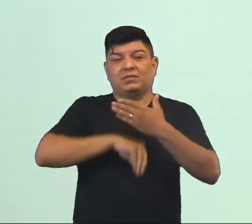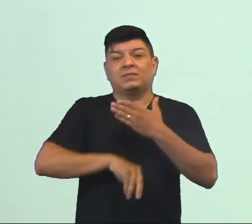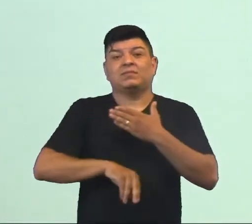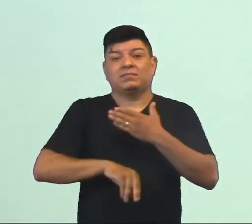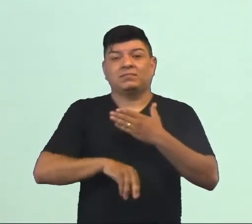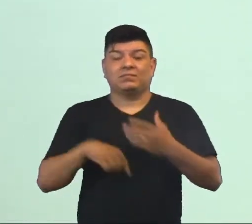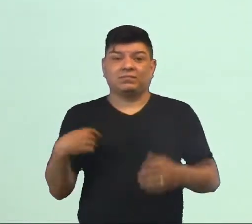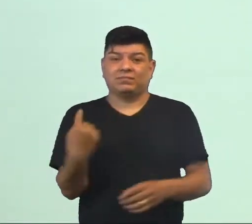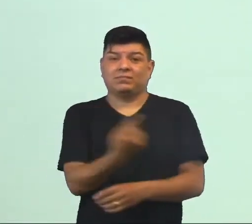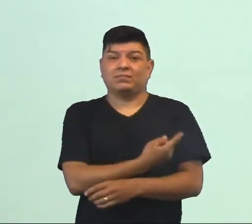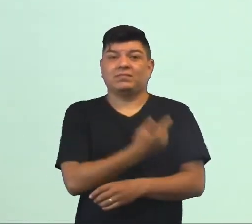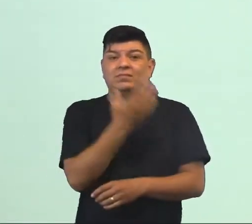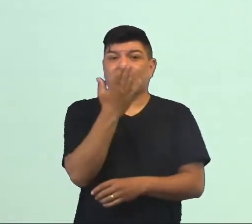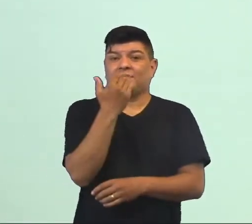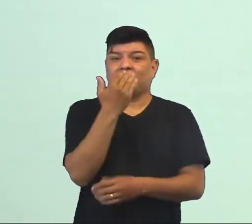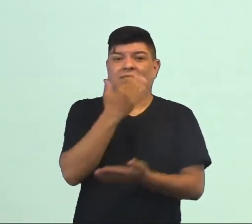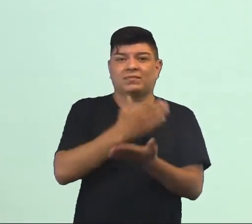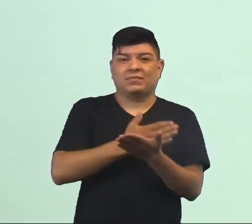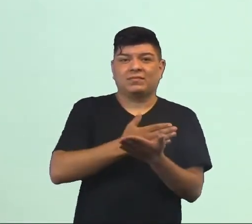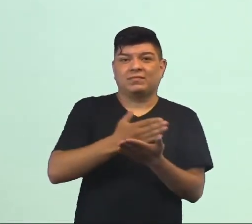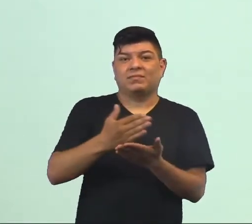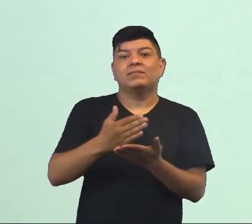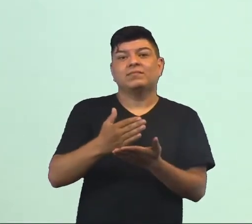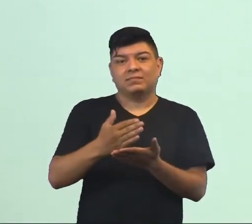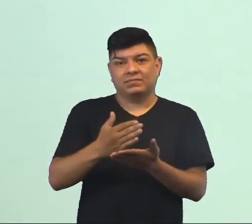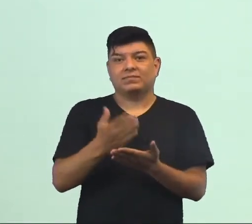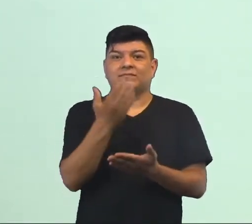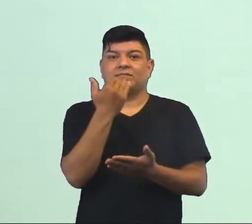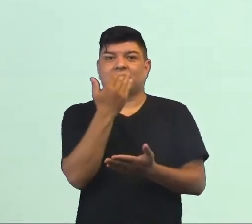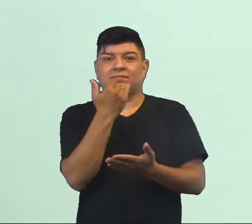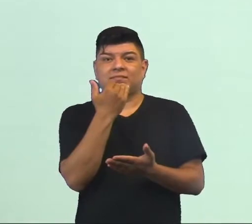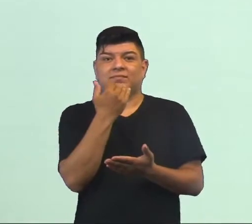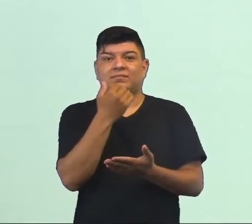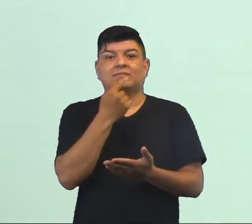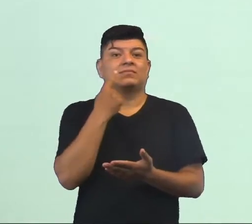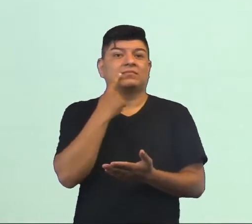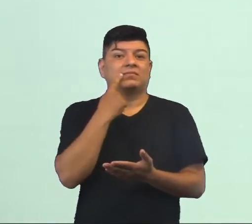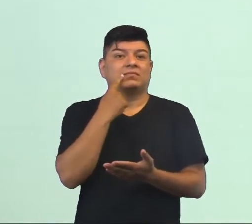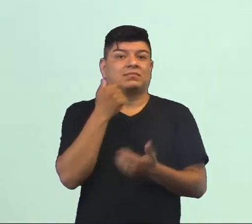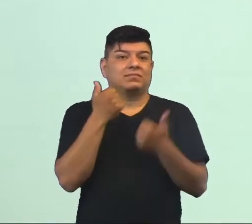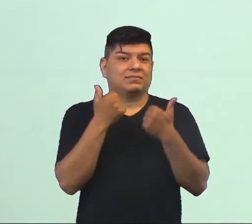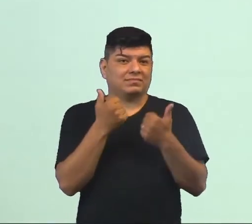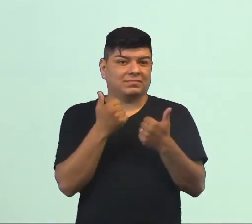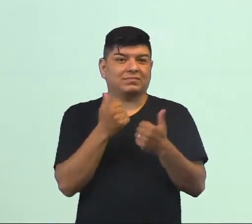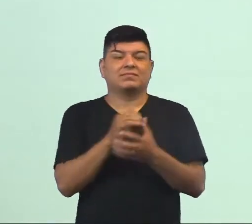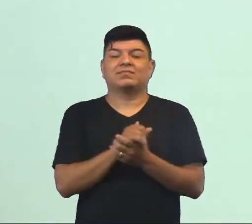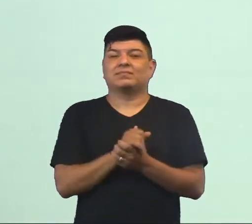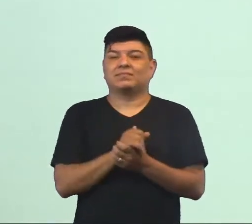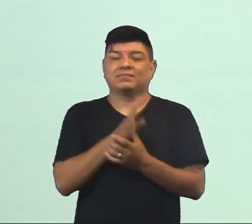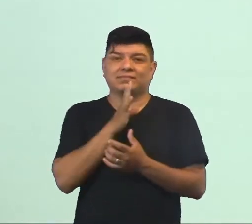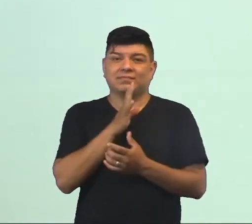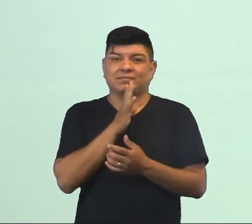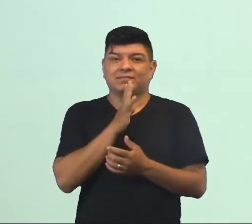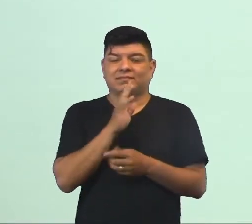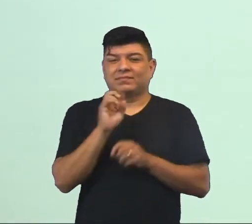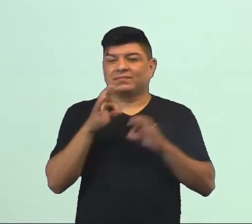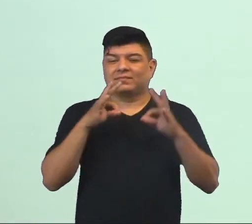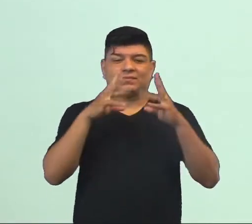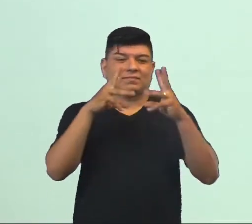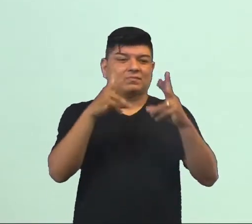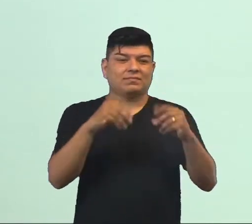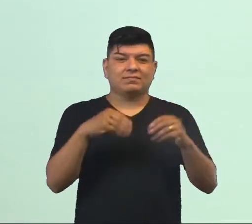nos alimentamos, nós começamos e iniciamos esse alimento pela boca, certo? Então, nós vamos conhecer um pouco sobre todo